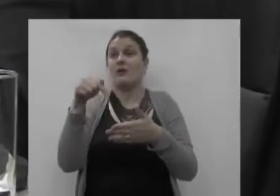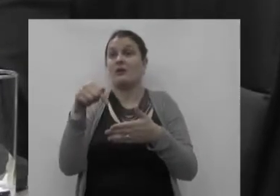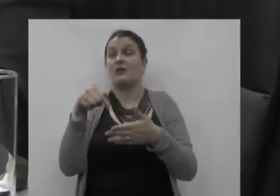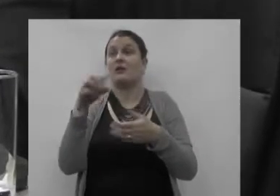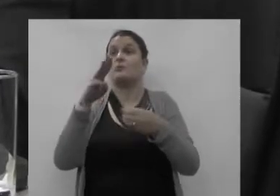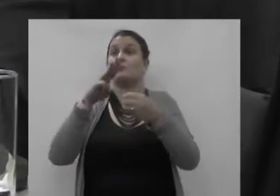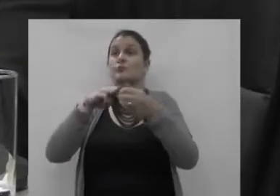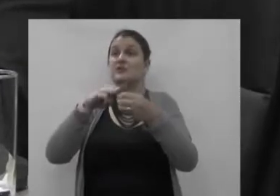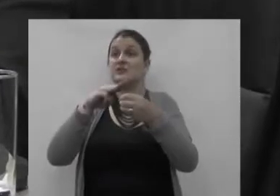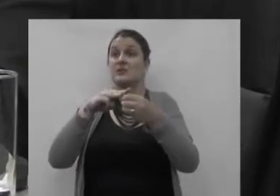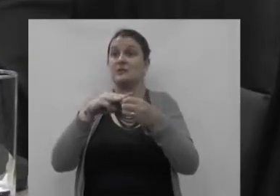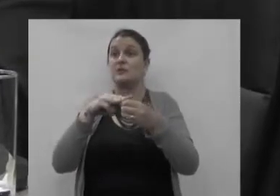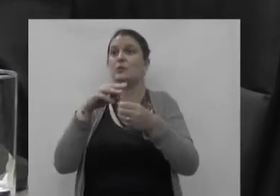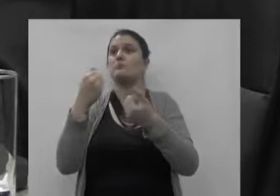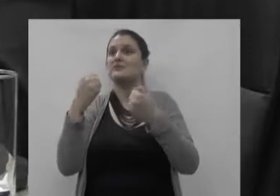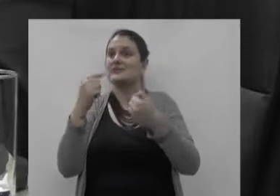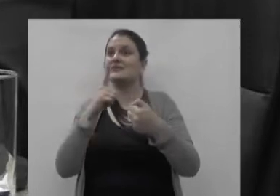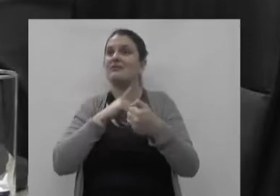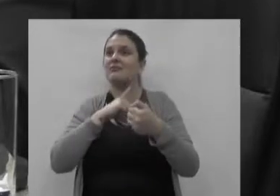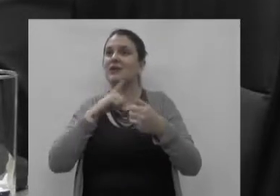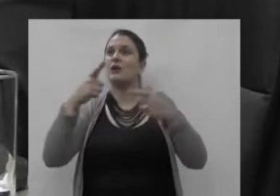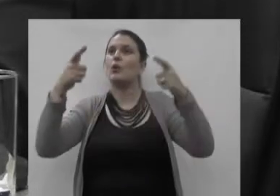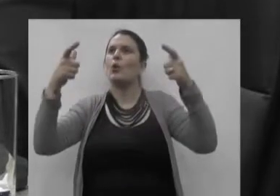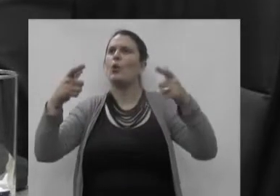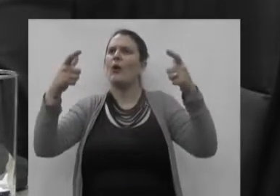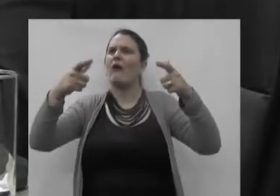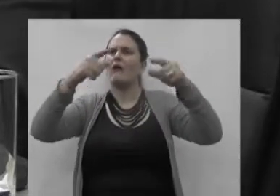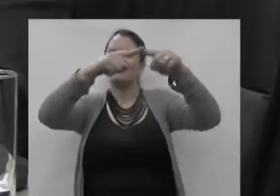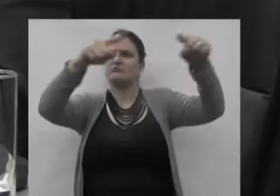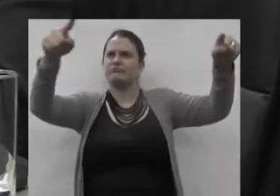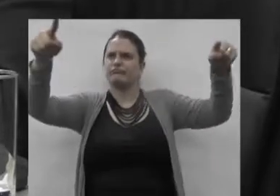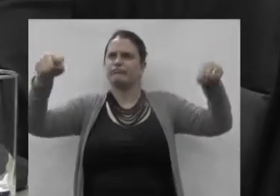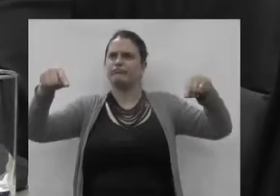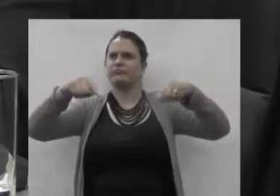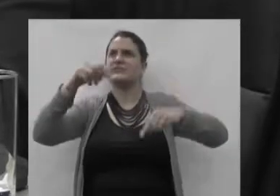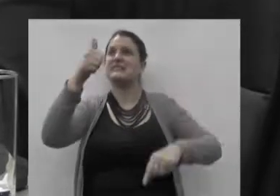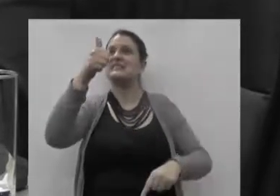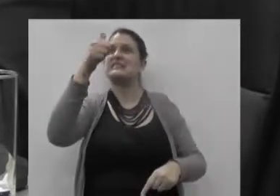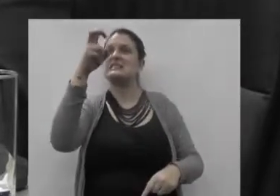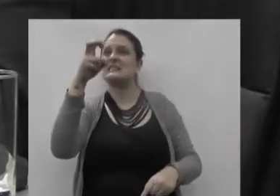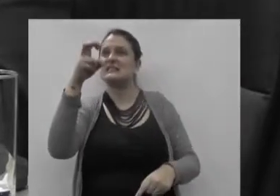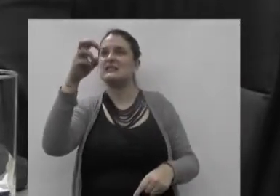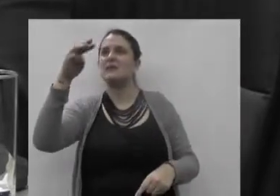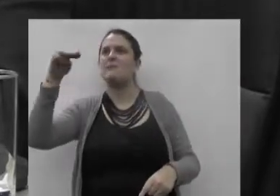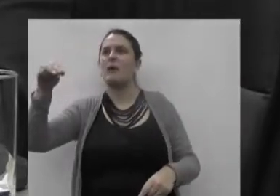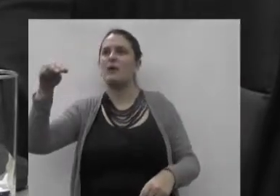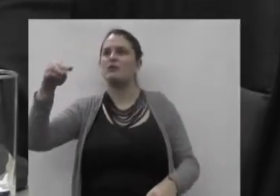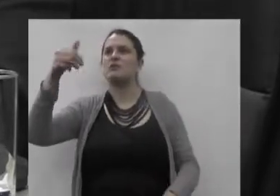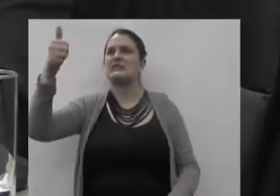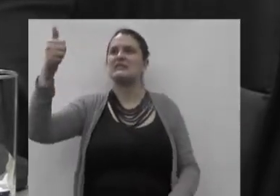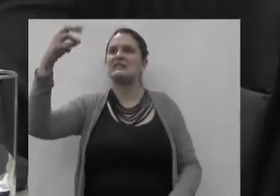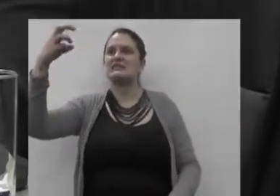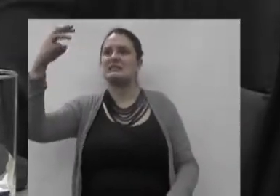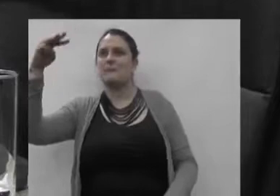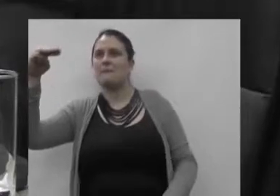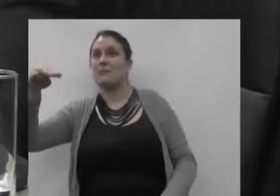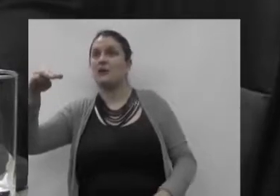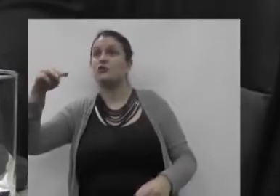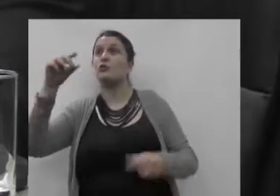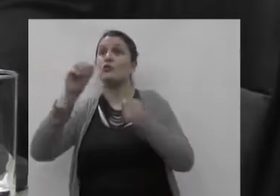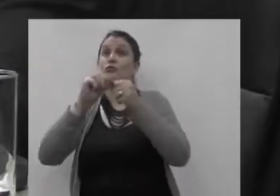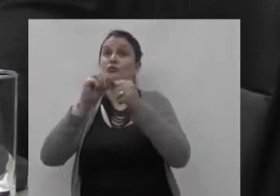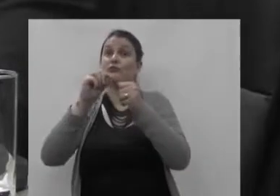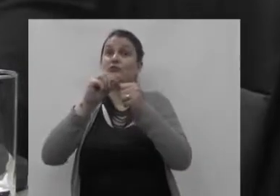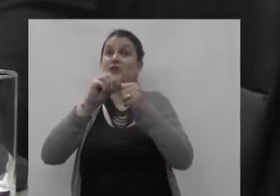Apenas o município precisa ter uma área de 15 por 15 disponível em um local